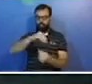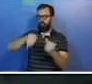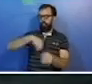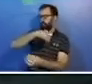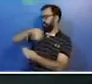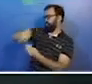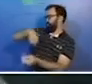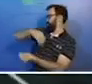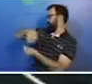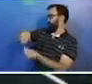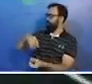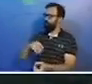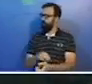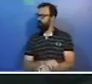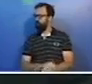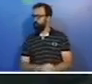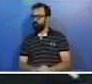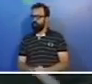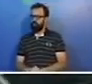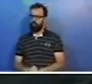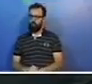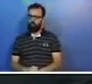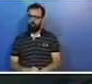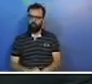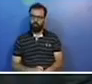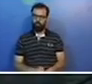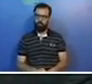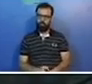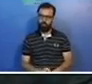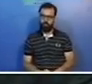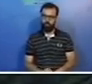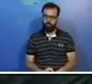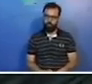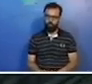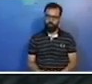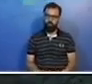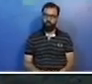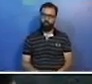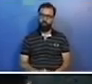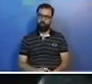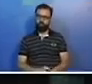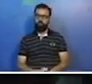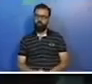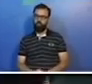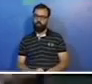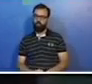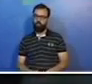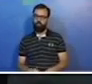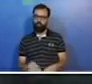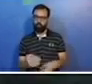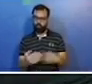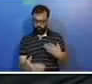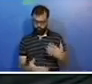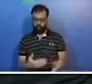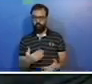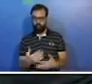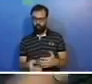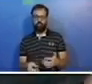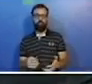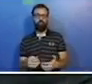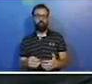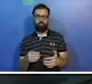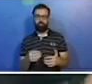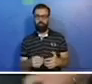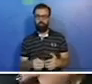parece uma confusão, mas na hora que a gente separa, a gente percebe que nós já estudamos isso. Vamos para a cadeia alimentar